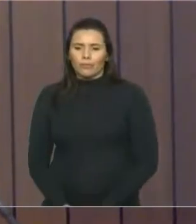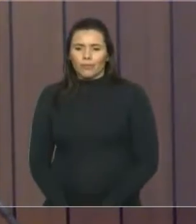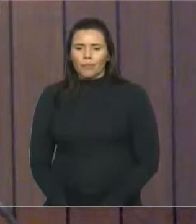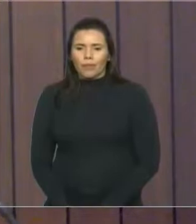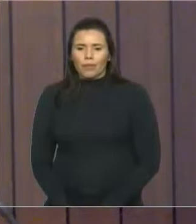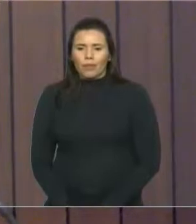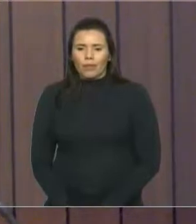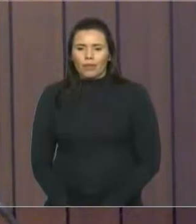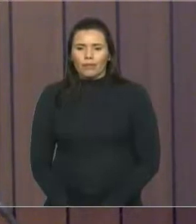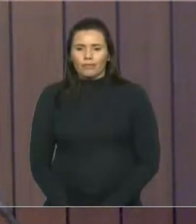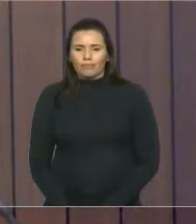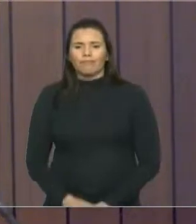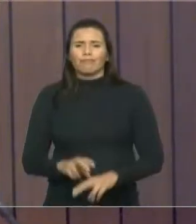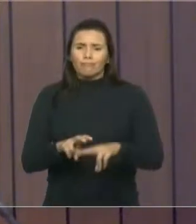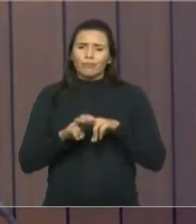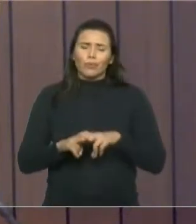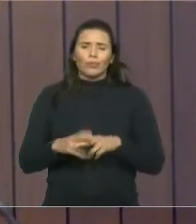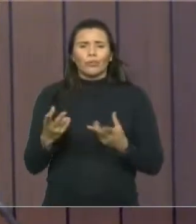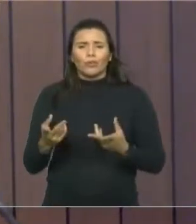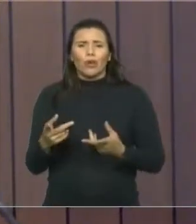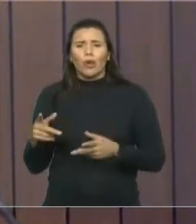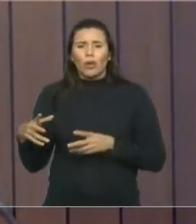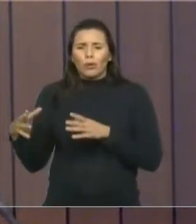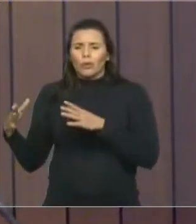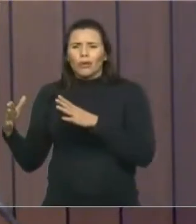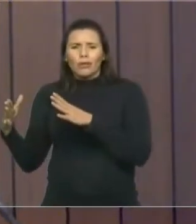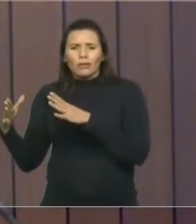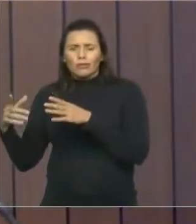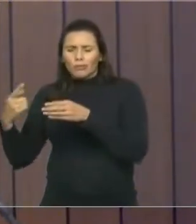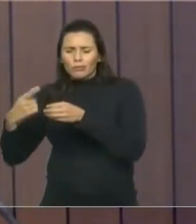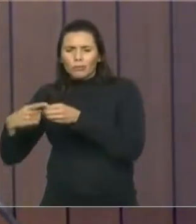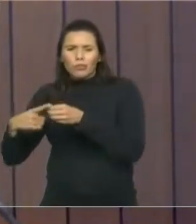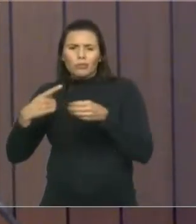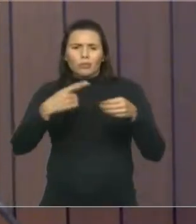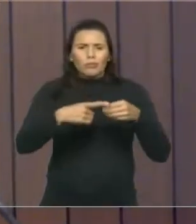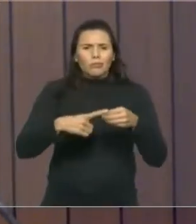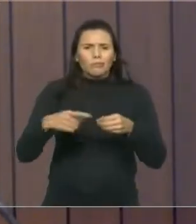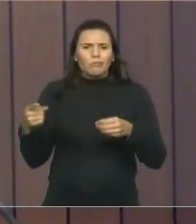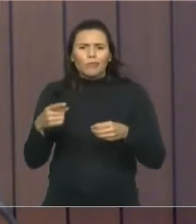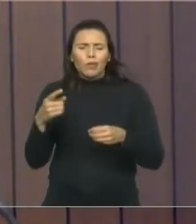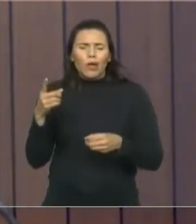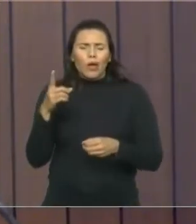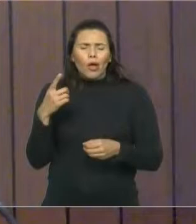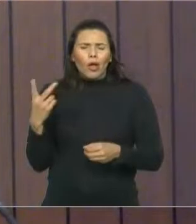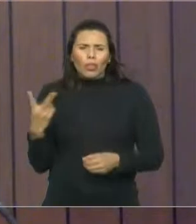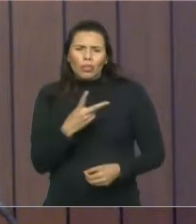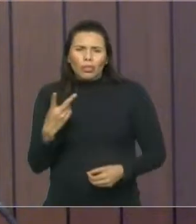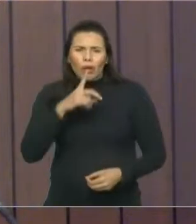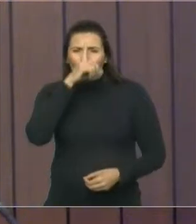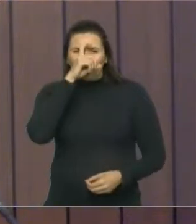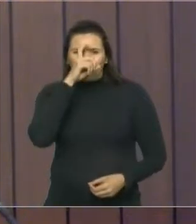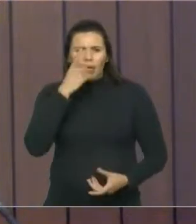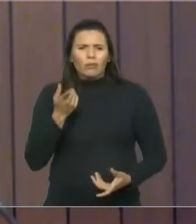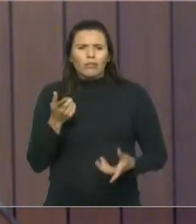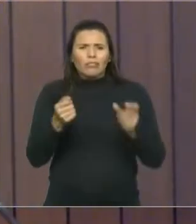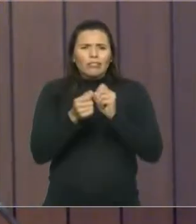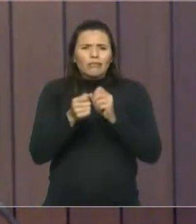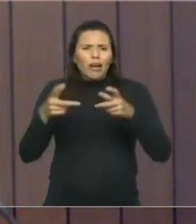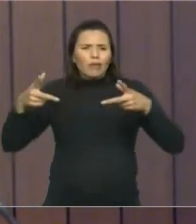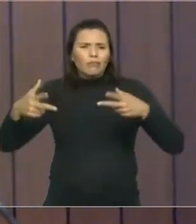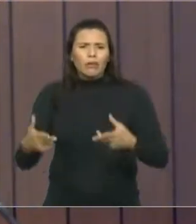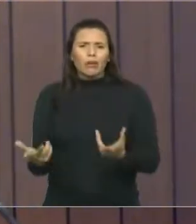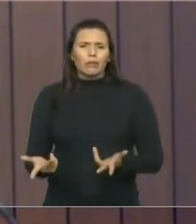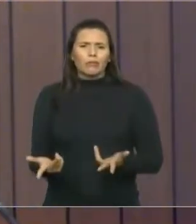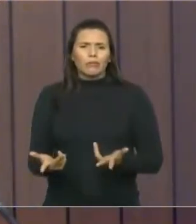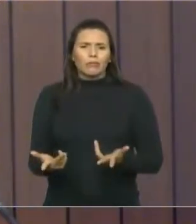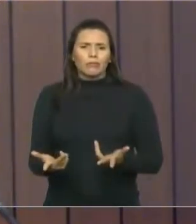dessa rede de serviços de saúde. O que a gente está propondo, ou que o deputado Iglesias propôs, ao discutir consórcios intermunicipais